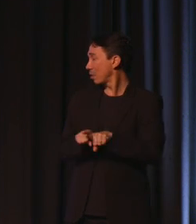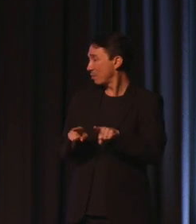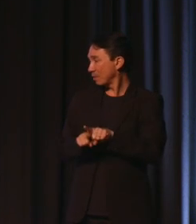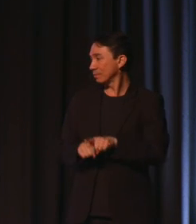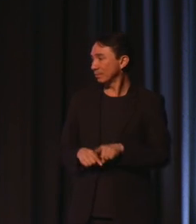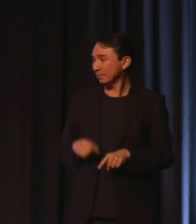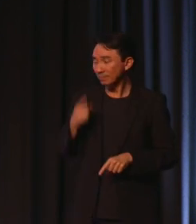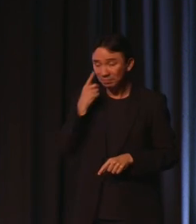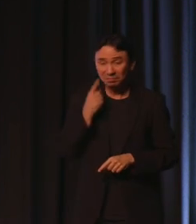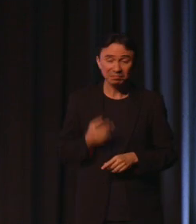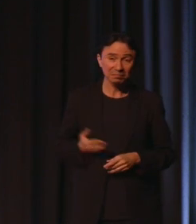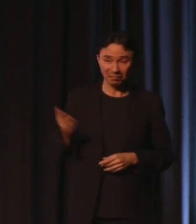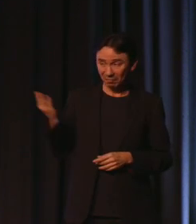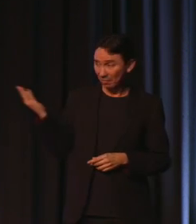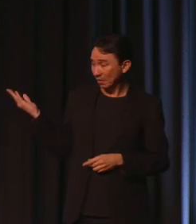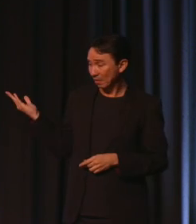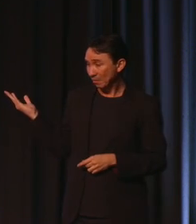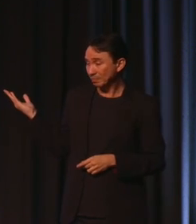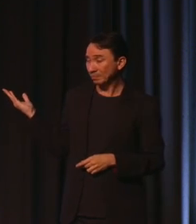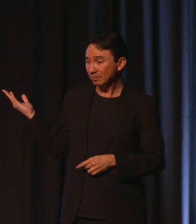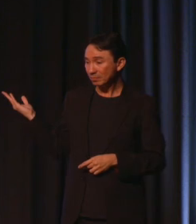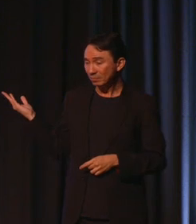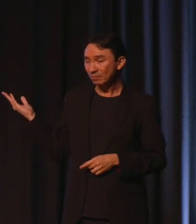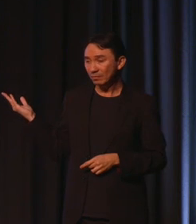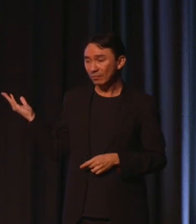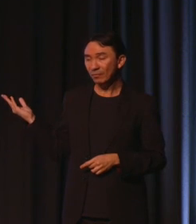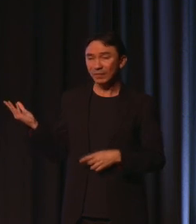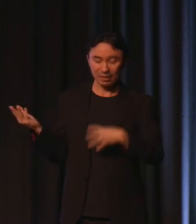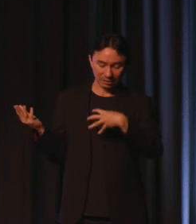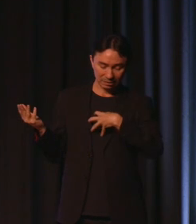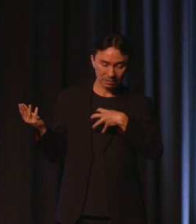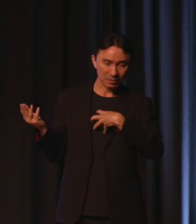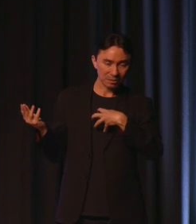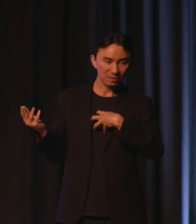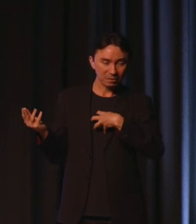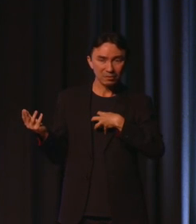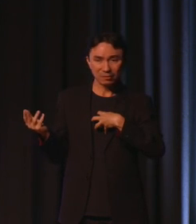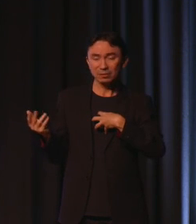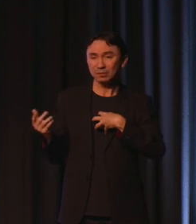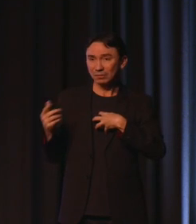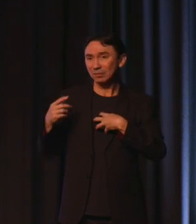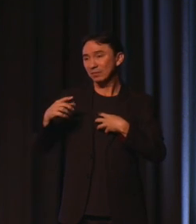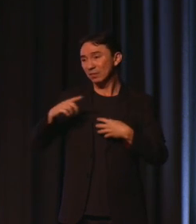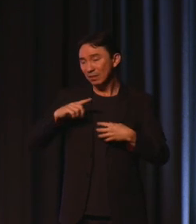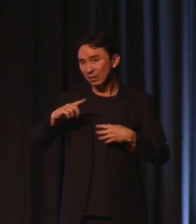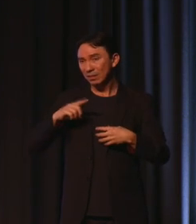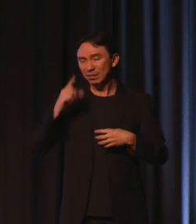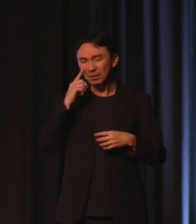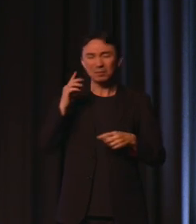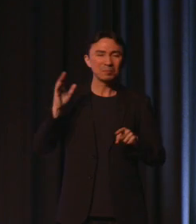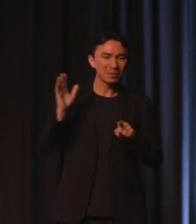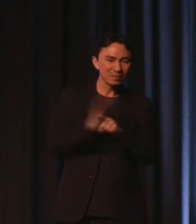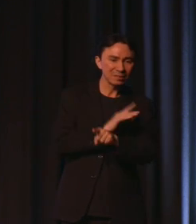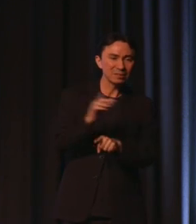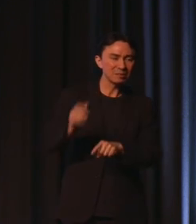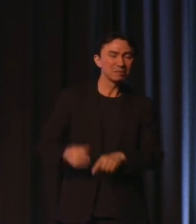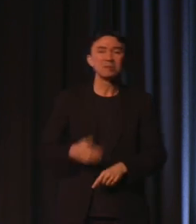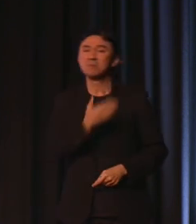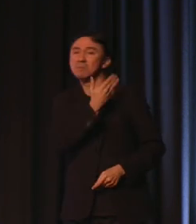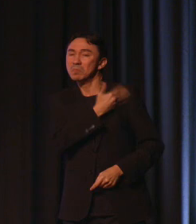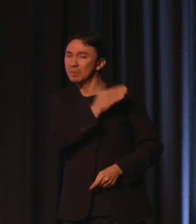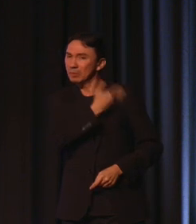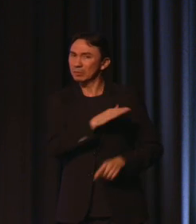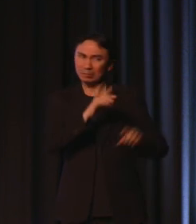né? E aí eu acho que tem embaixo nessa questão de sentimentos mais emocionais, tinha uma pergunta específica, já sofreu algum tipo de preconceito, aparece